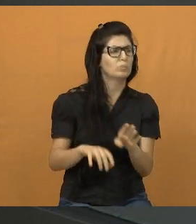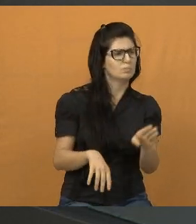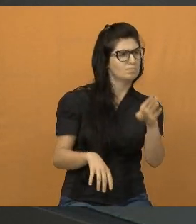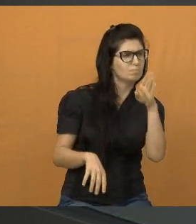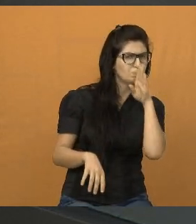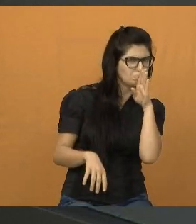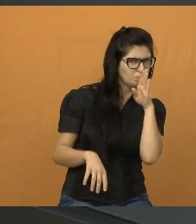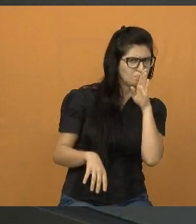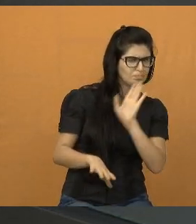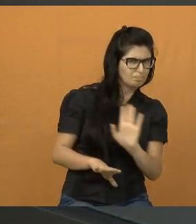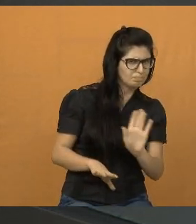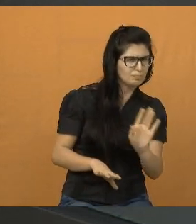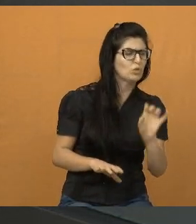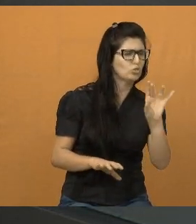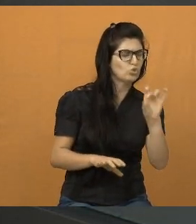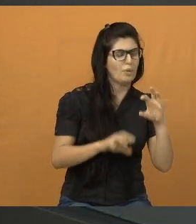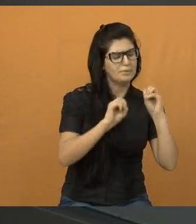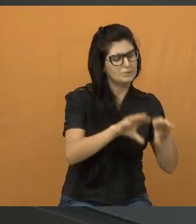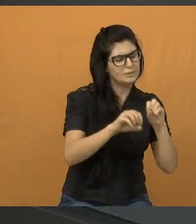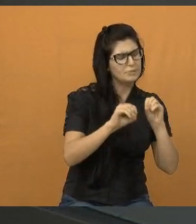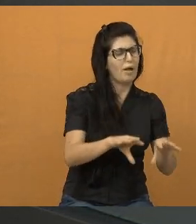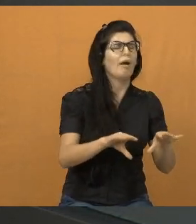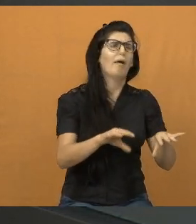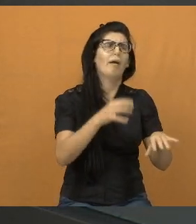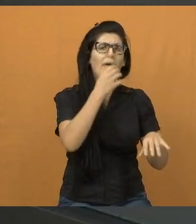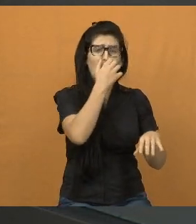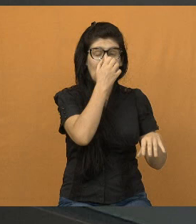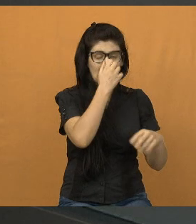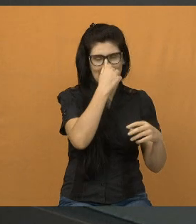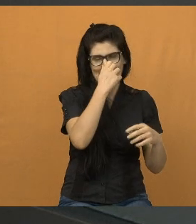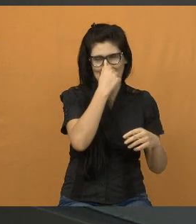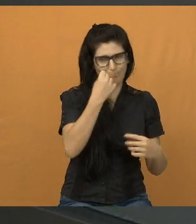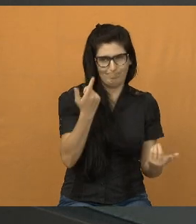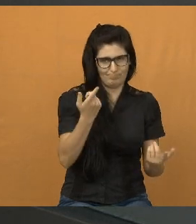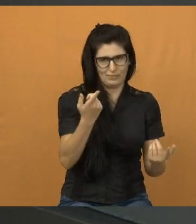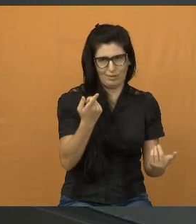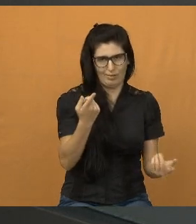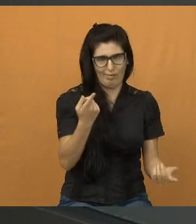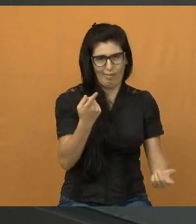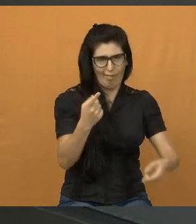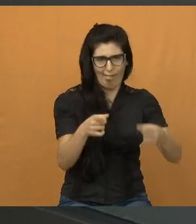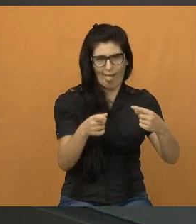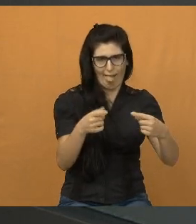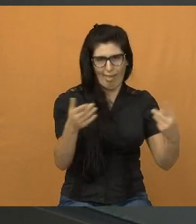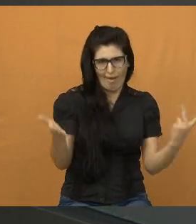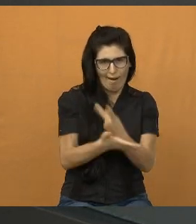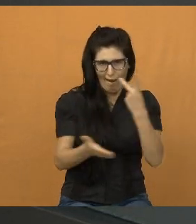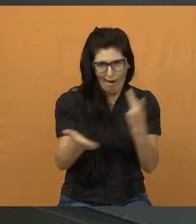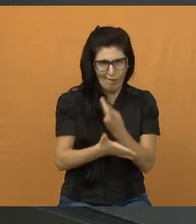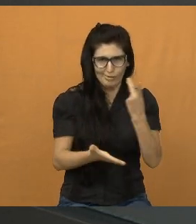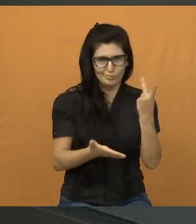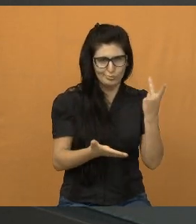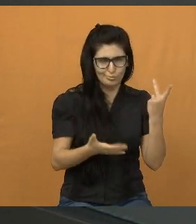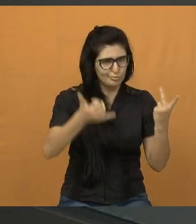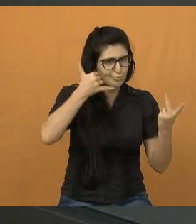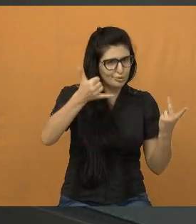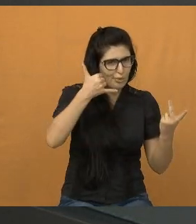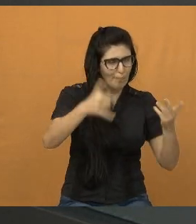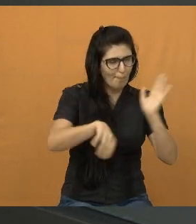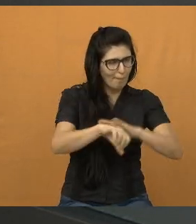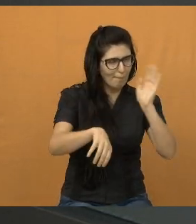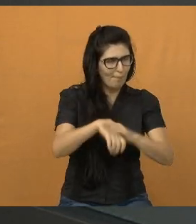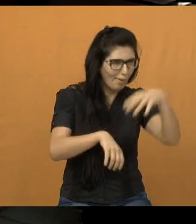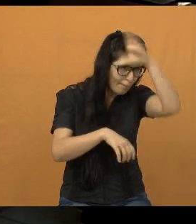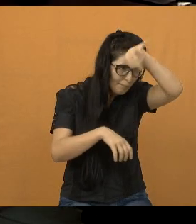da campanha educativa de conscientização de não fazer chamadas falsas para SAMU e